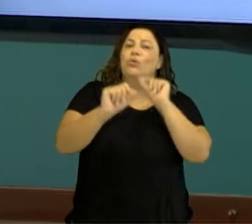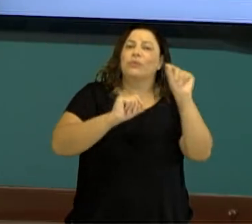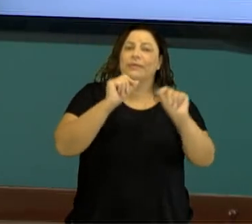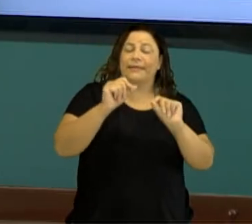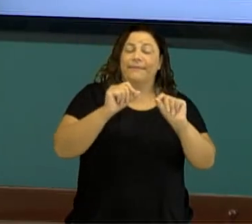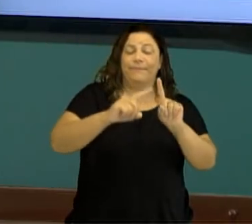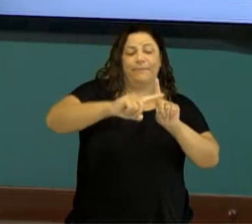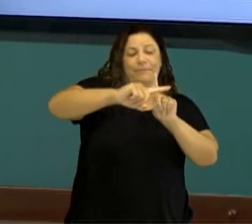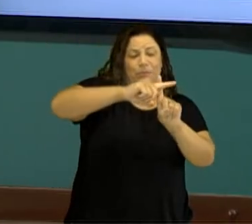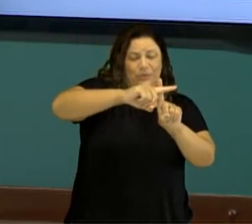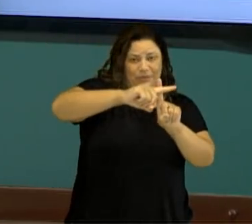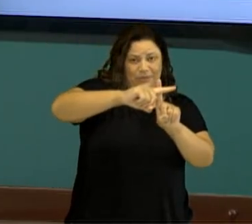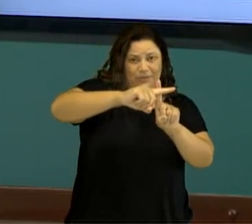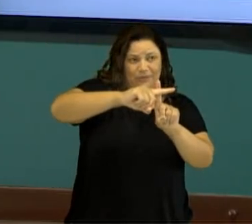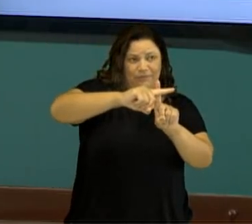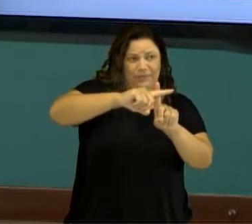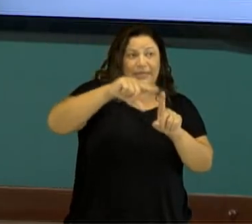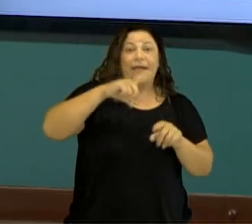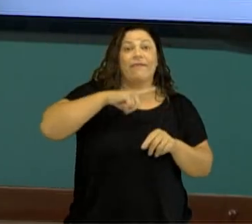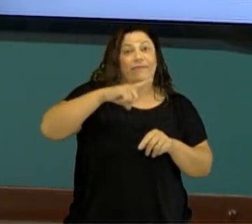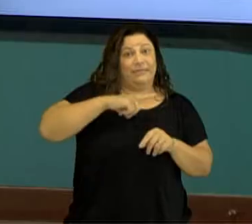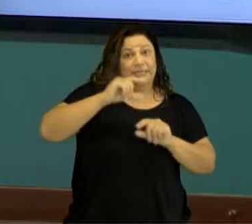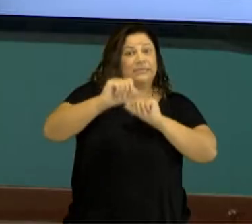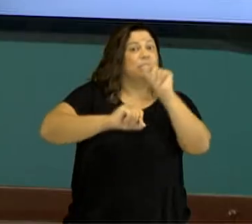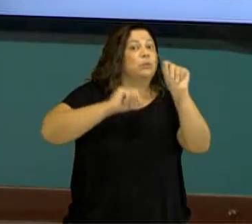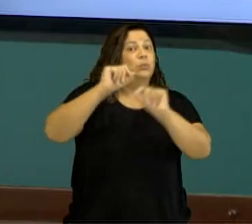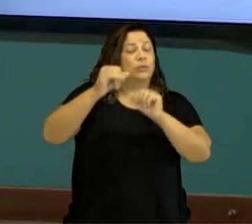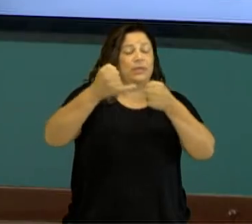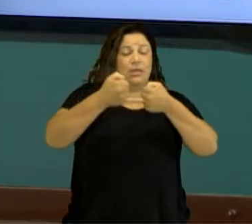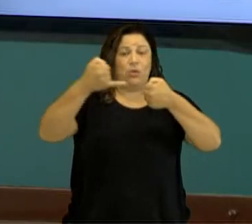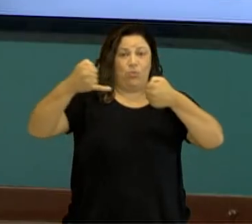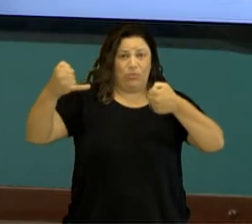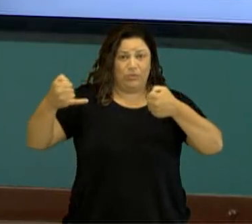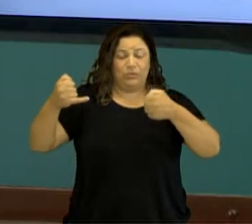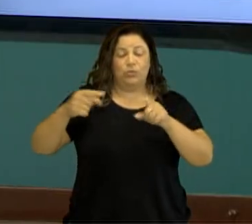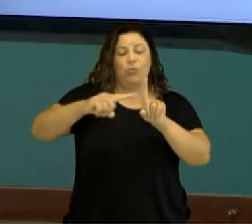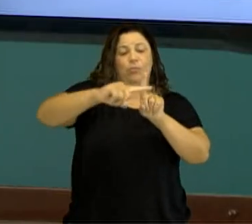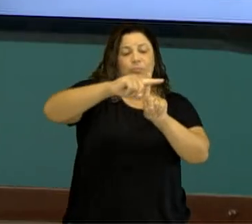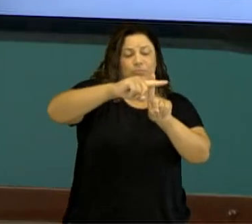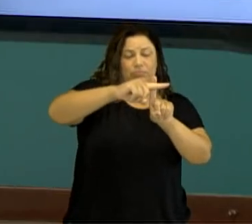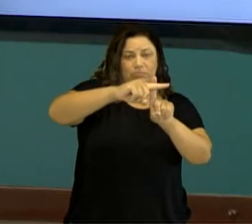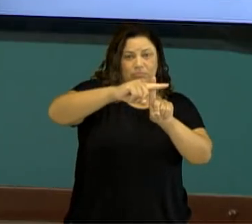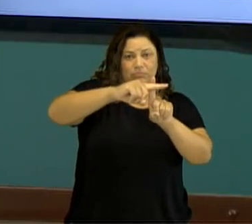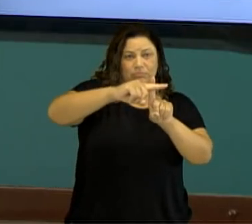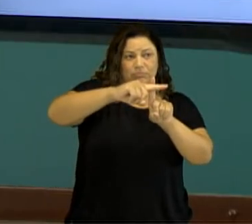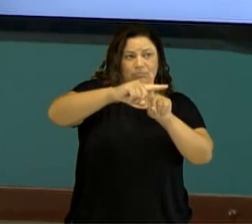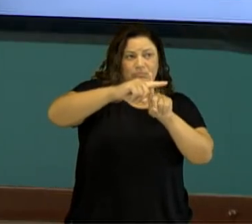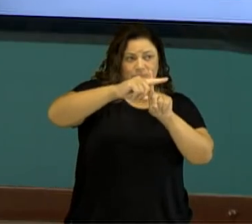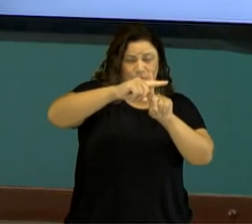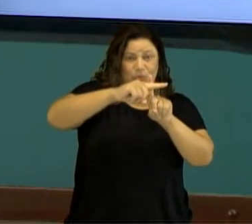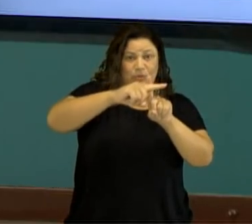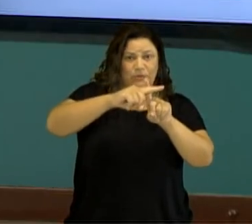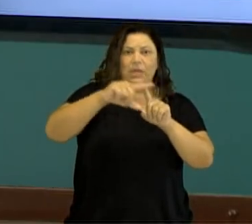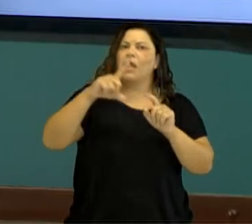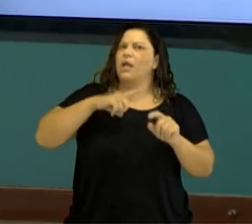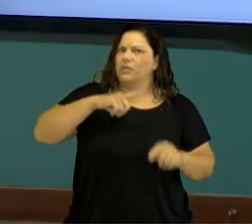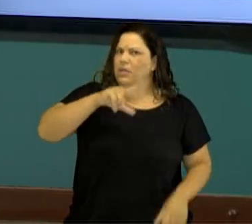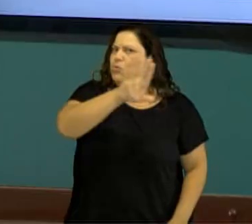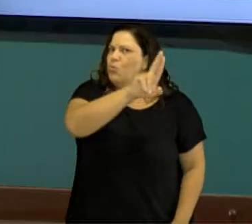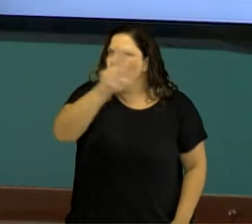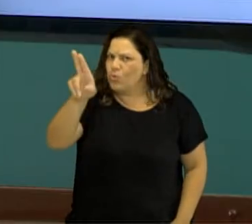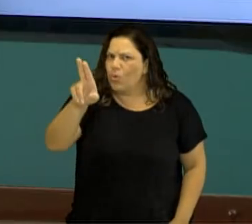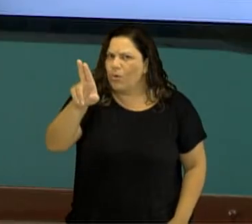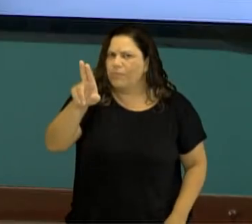positiva. Então esse aqui vai ser um íon, olha lá, ó, o íon positivo. O íon positivo ele tem um nome